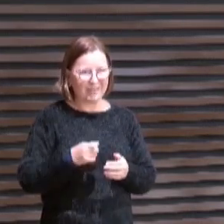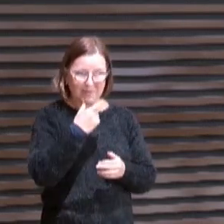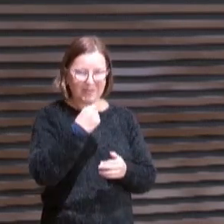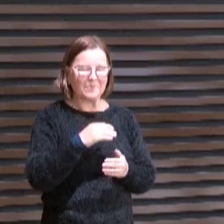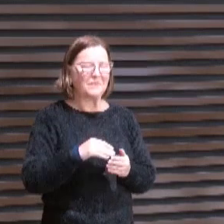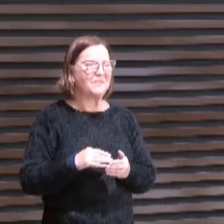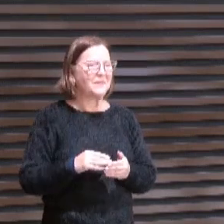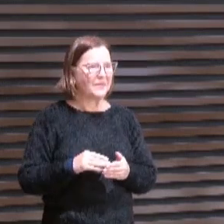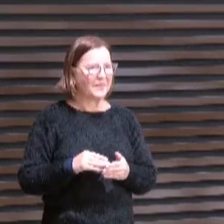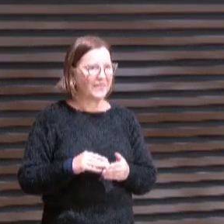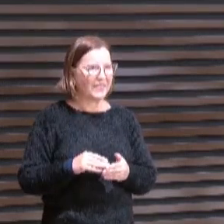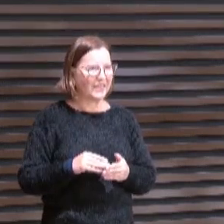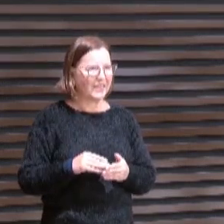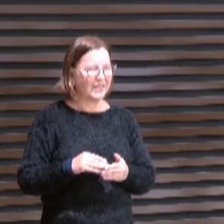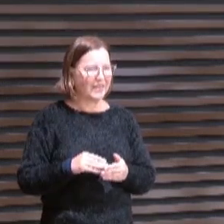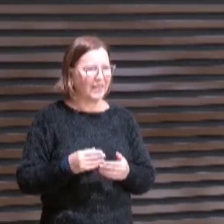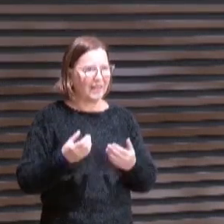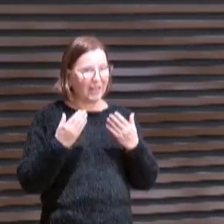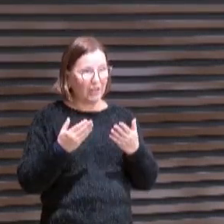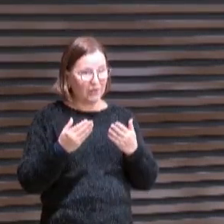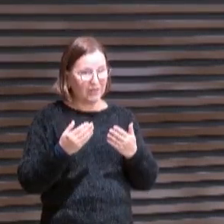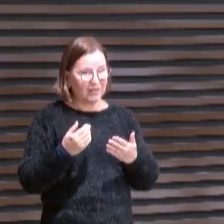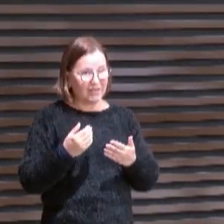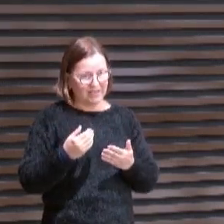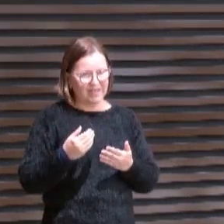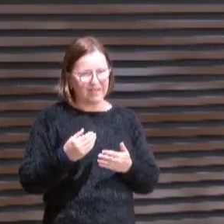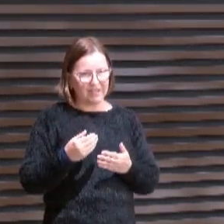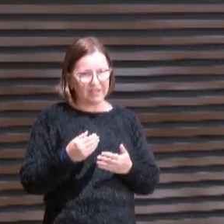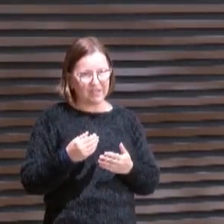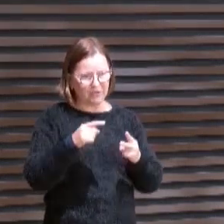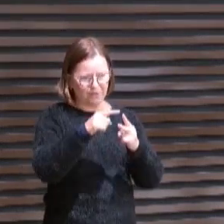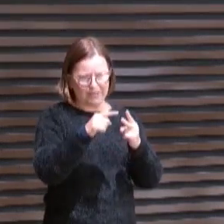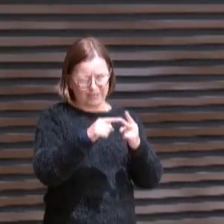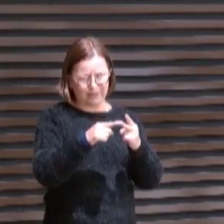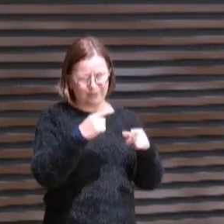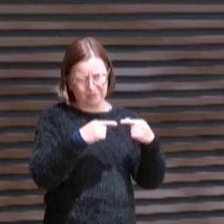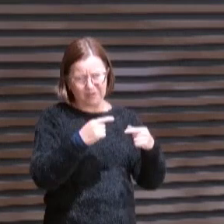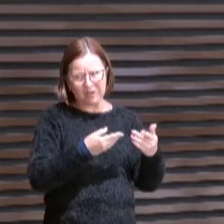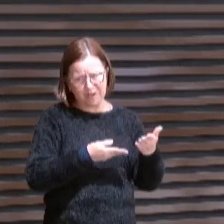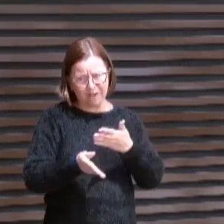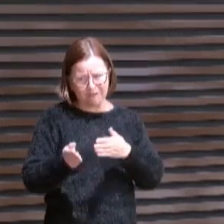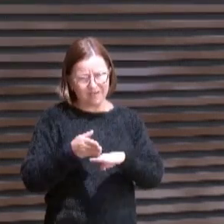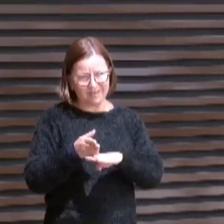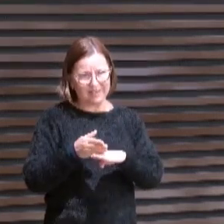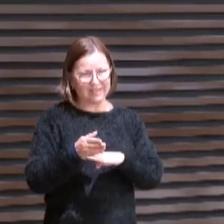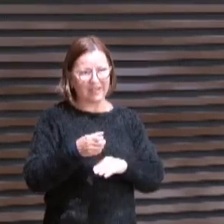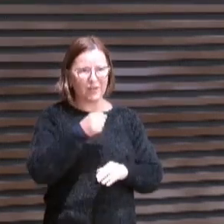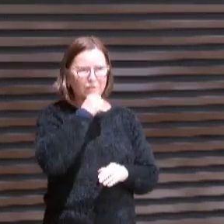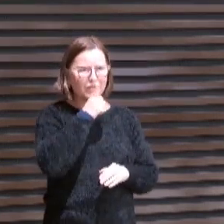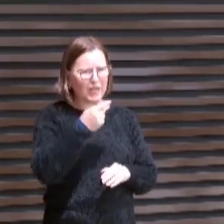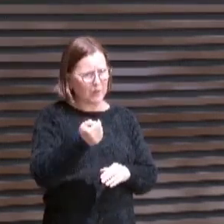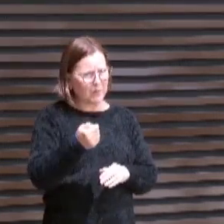Ele queria que vocês fossem lá. E aí os políticos chegaram um do lado, outro do outro.